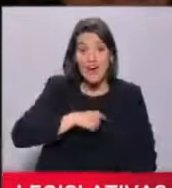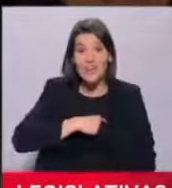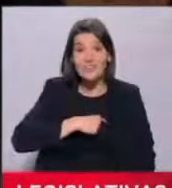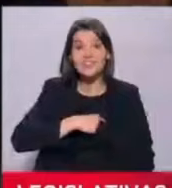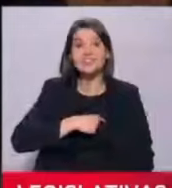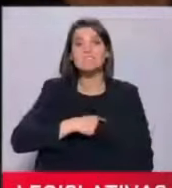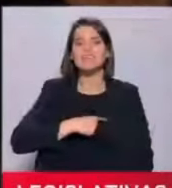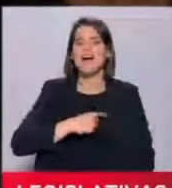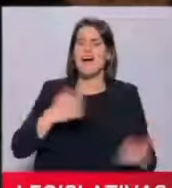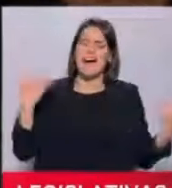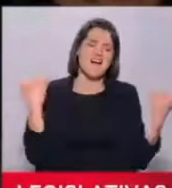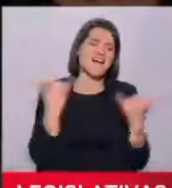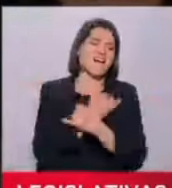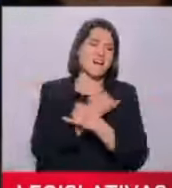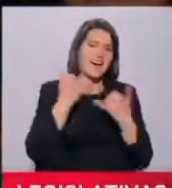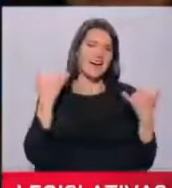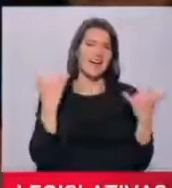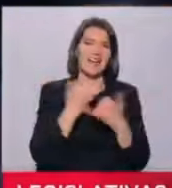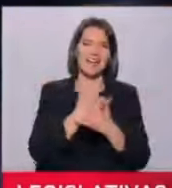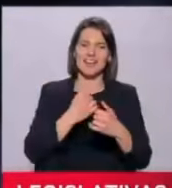profunda alegria